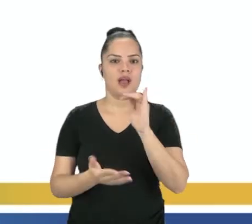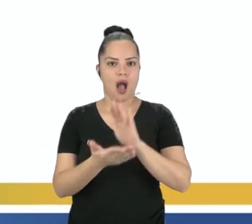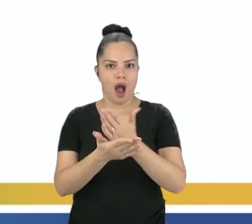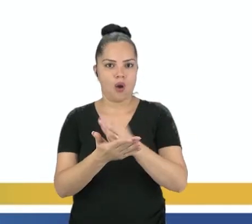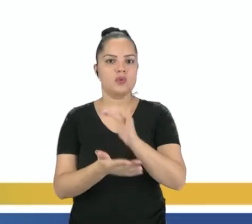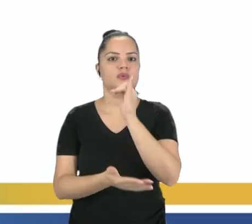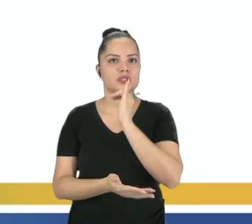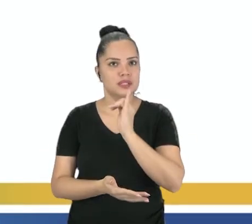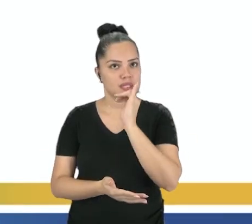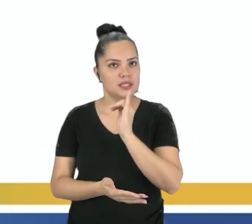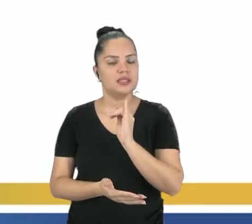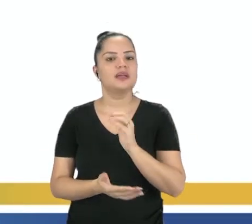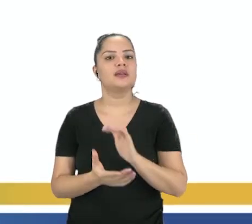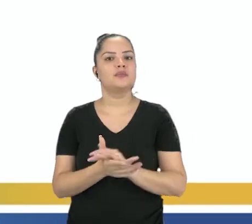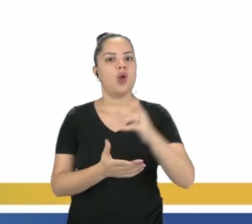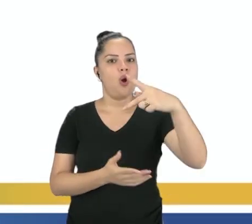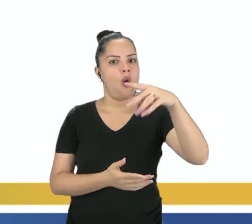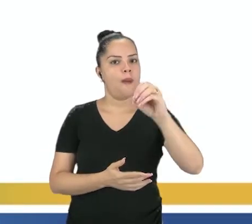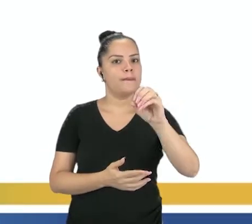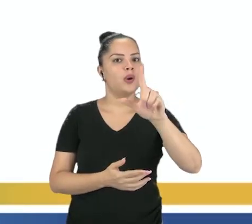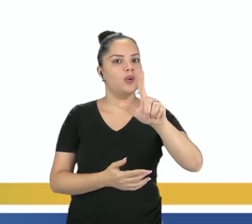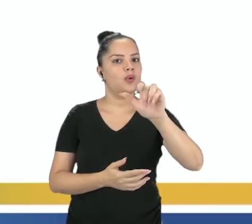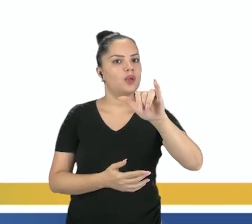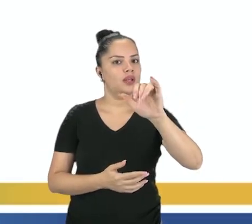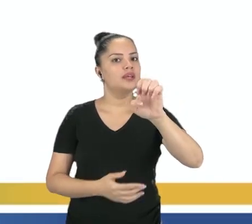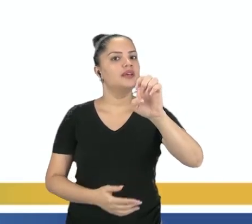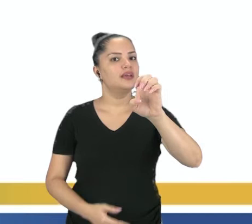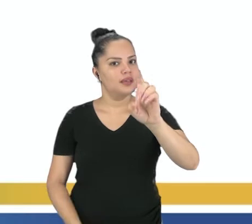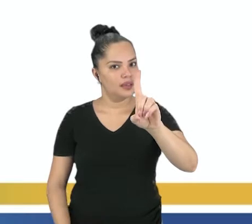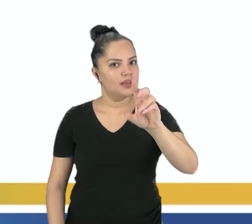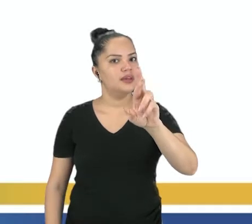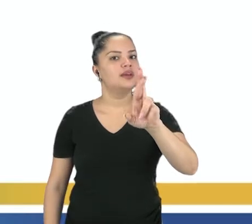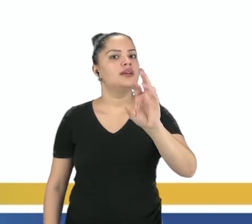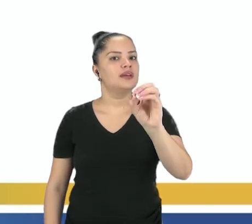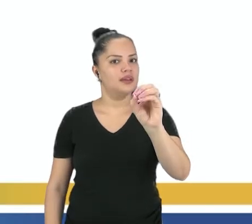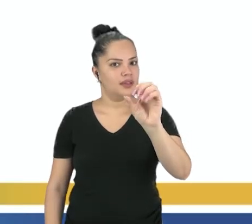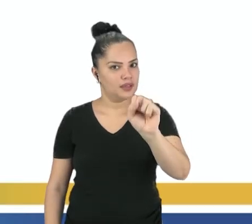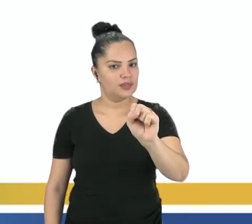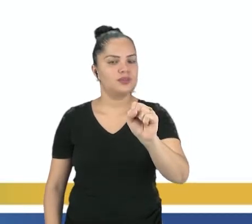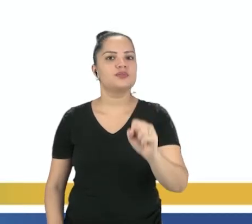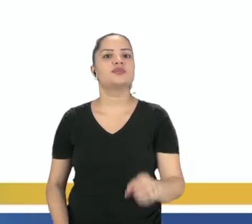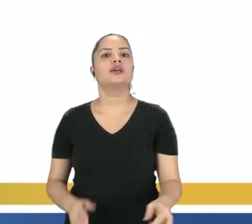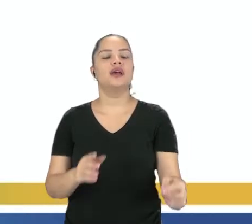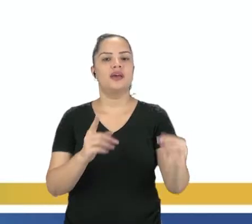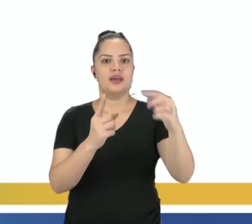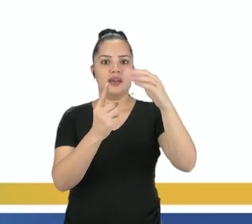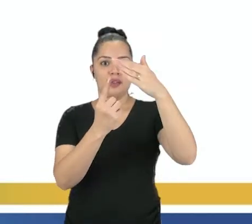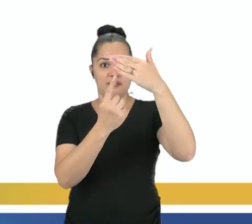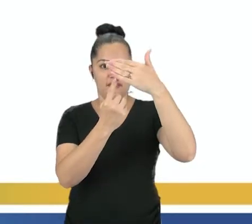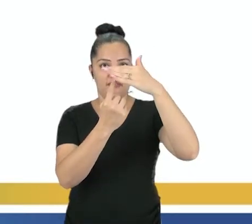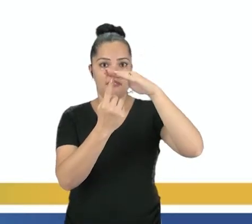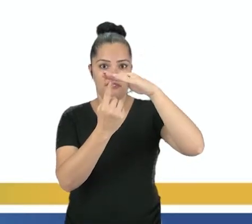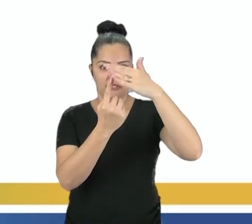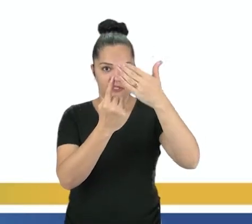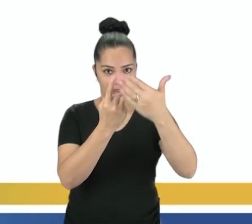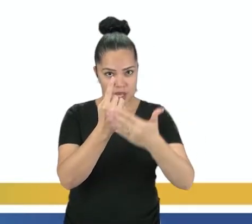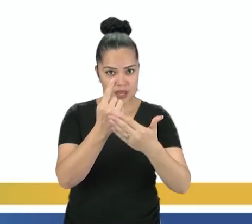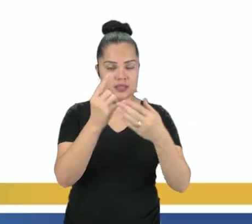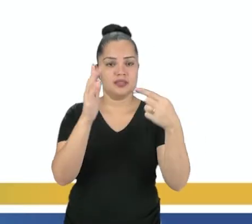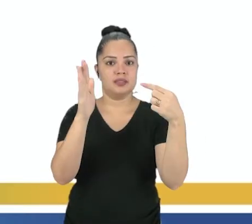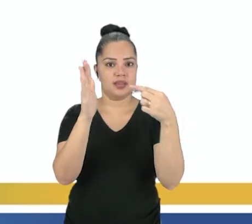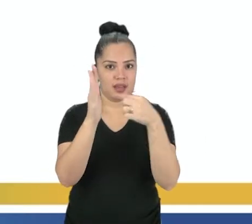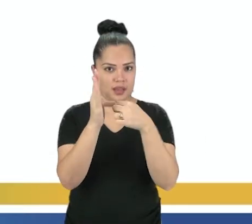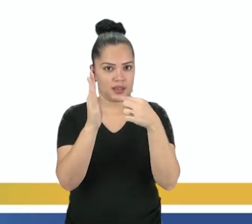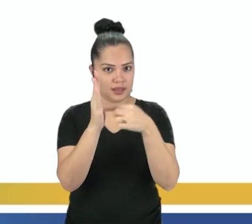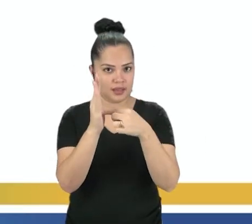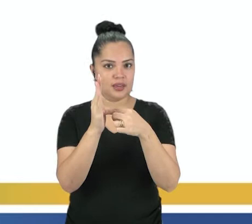de poliedros, ok? E eles têm alguns elementos, como vértice, arestas e face. Lá no próxima tela nós vamos